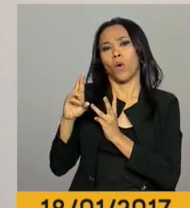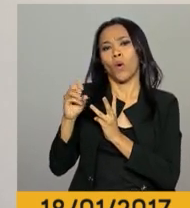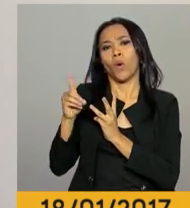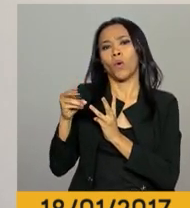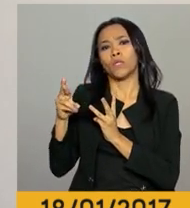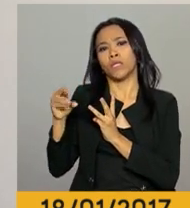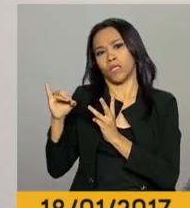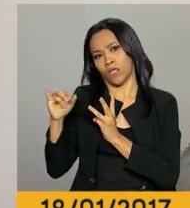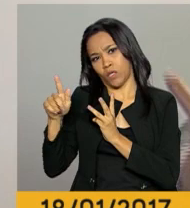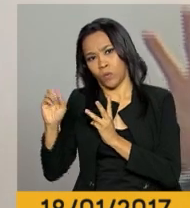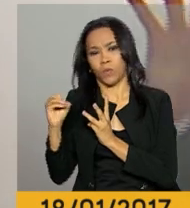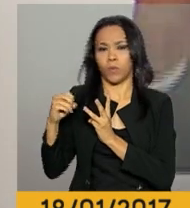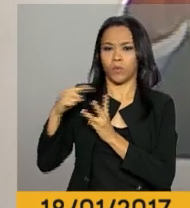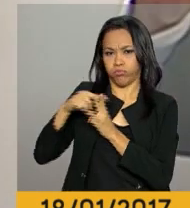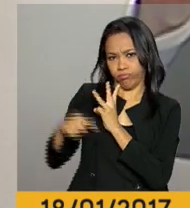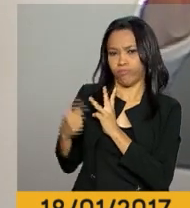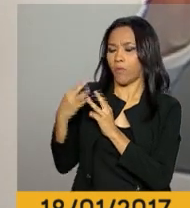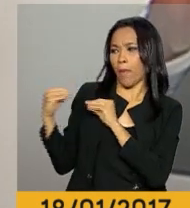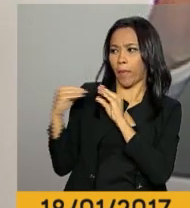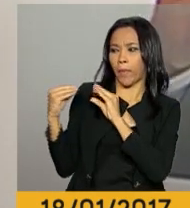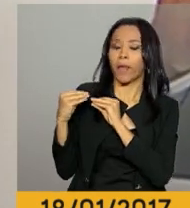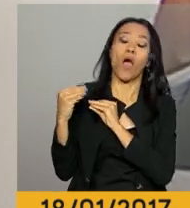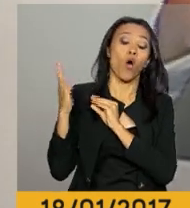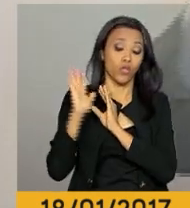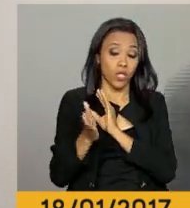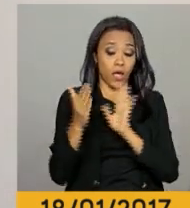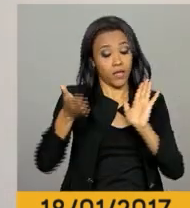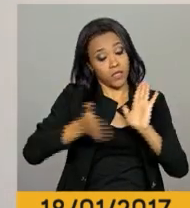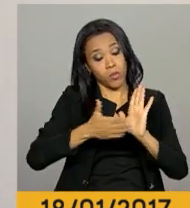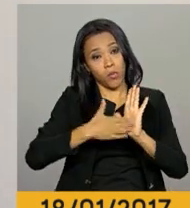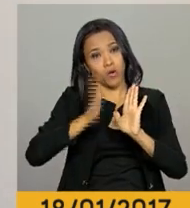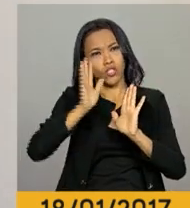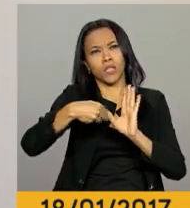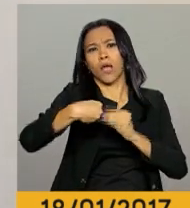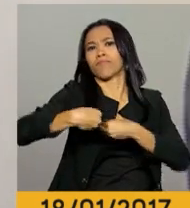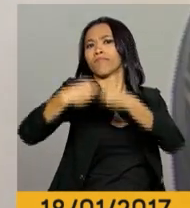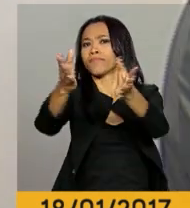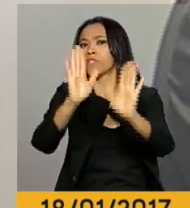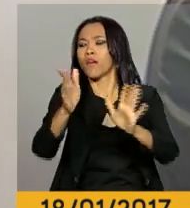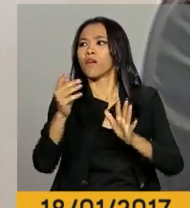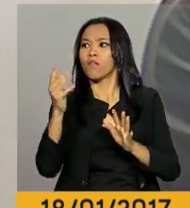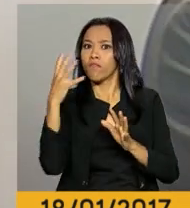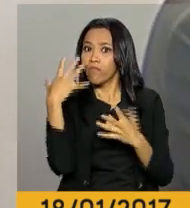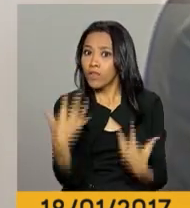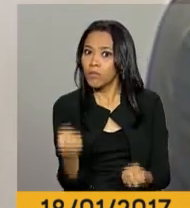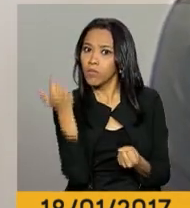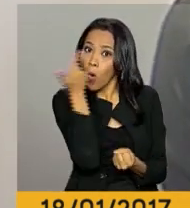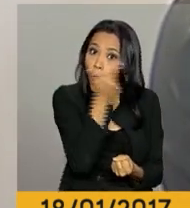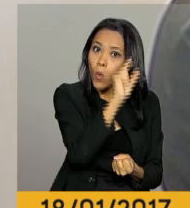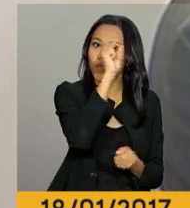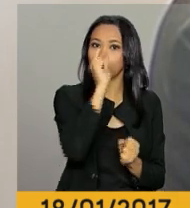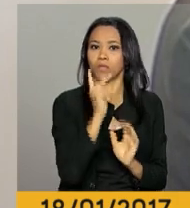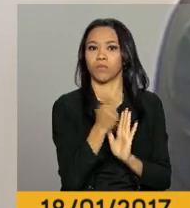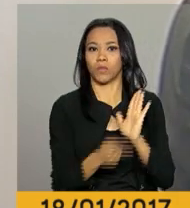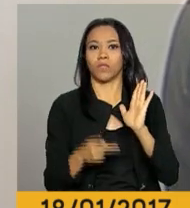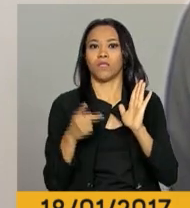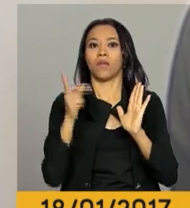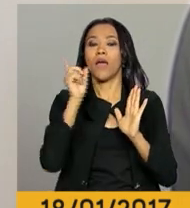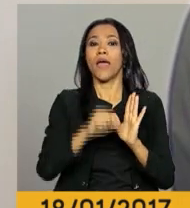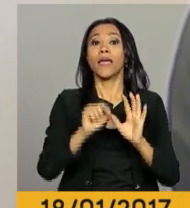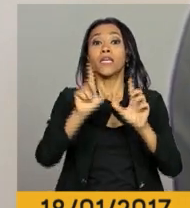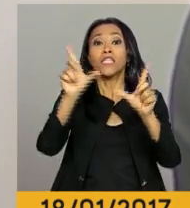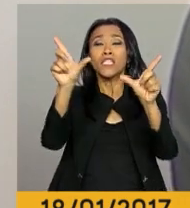dizia Olhe já que estas reformas estão encaminhadas nós vamos para uma outra reforma que é a simplificação do sistema